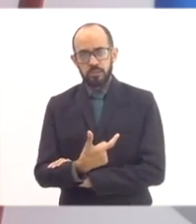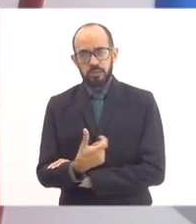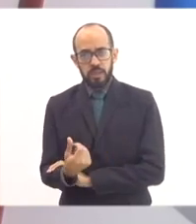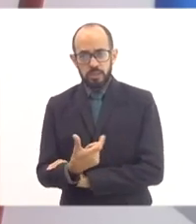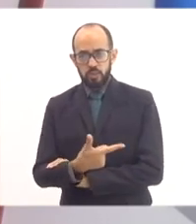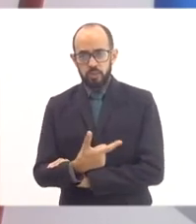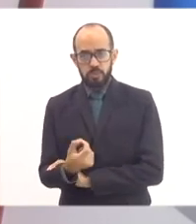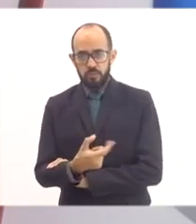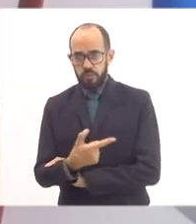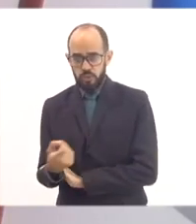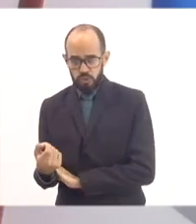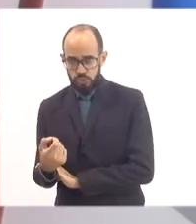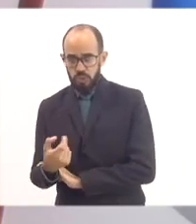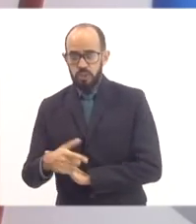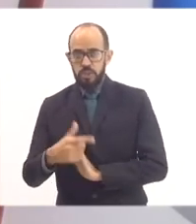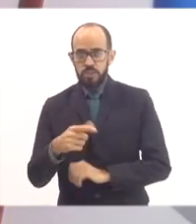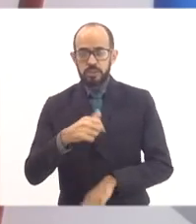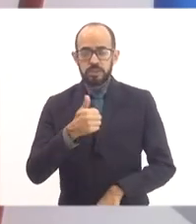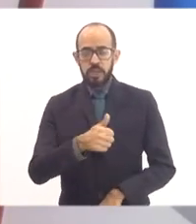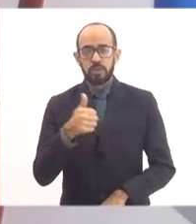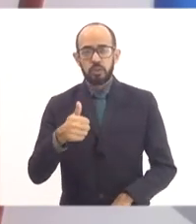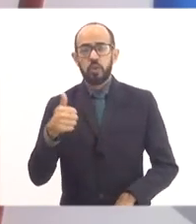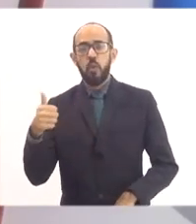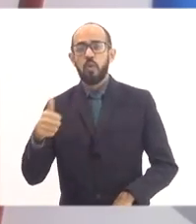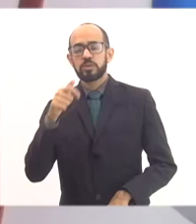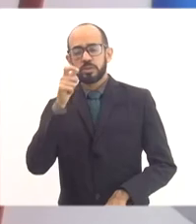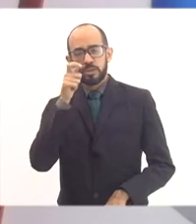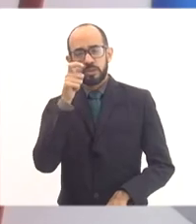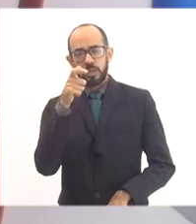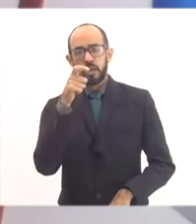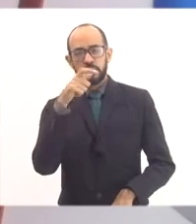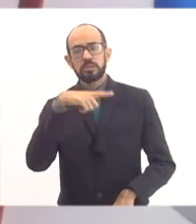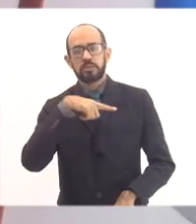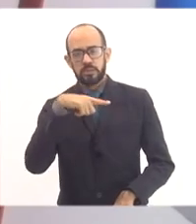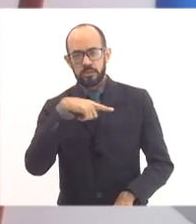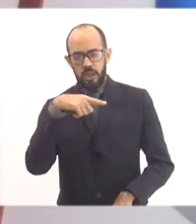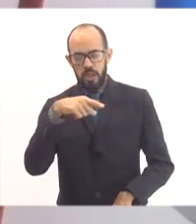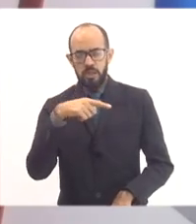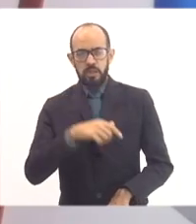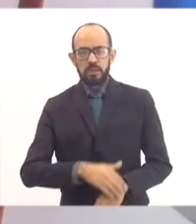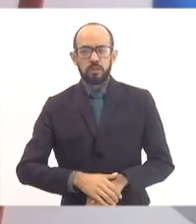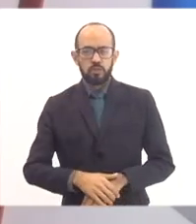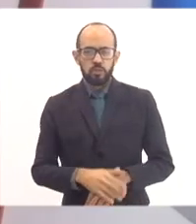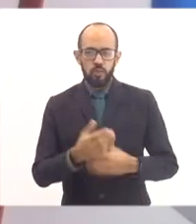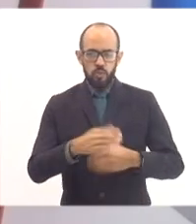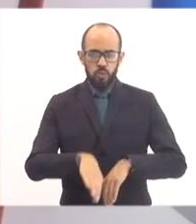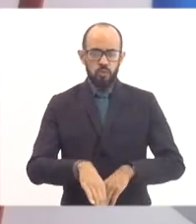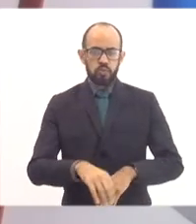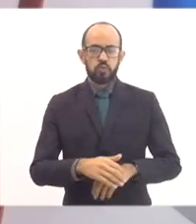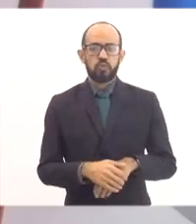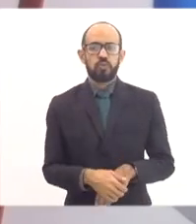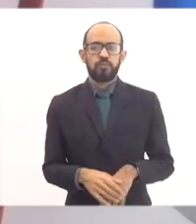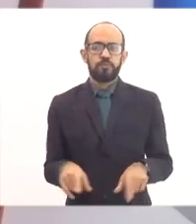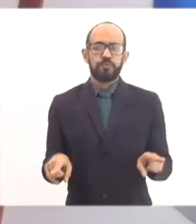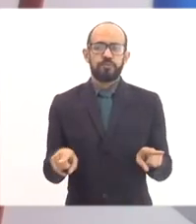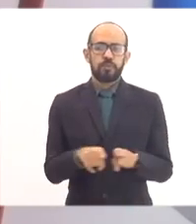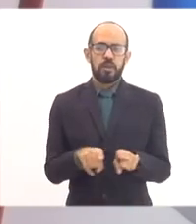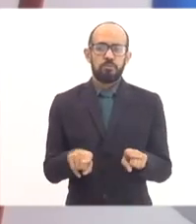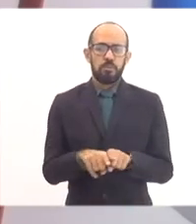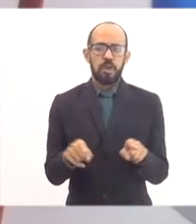111 pessoas manifestaram interesse no certame. Temos o